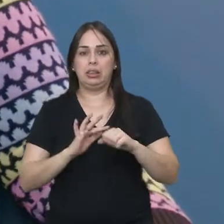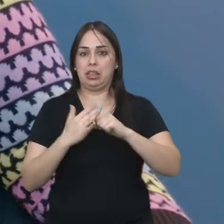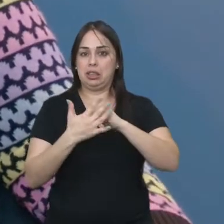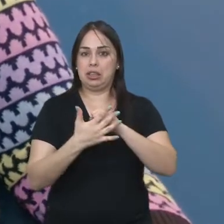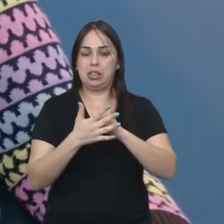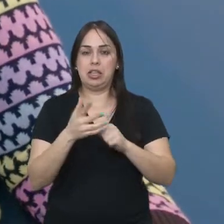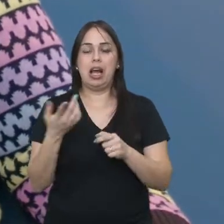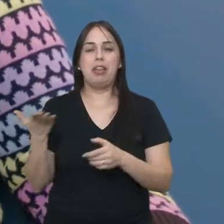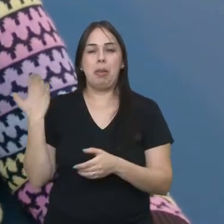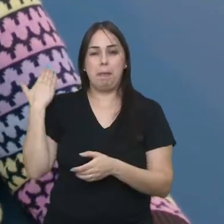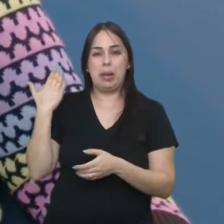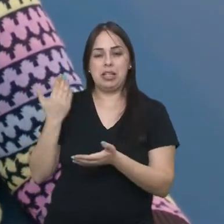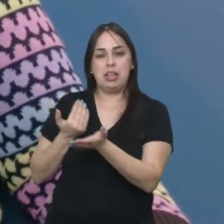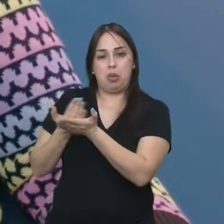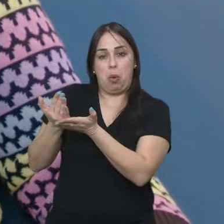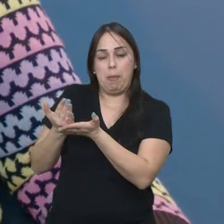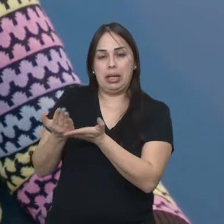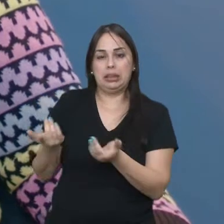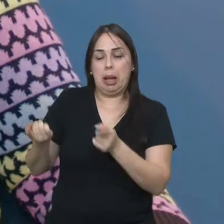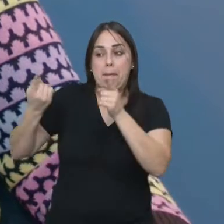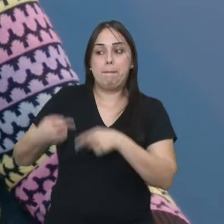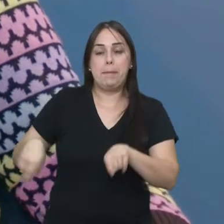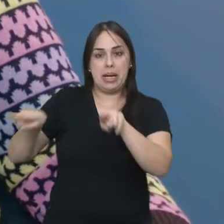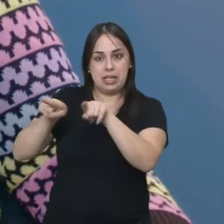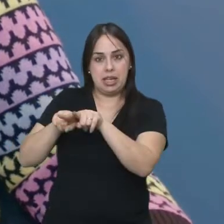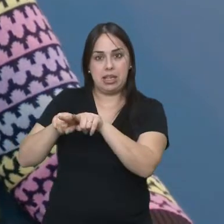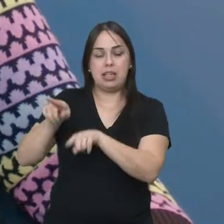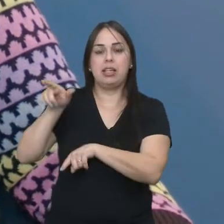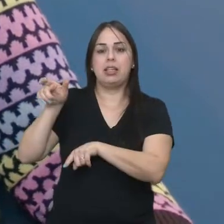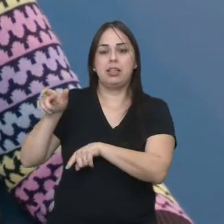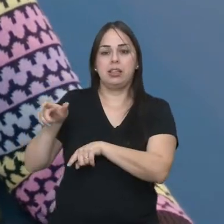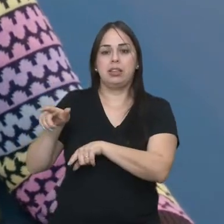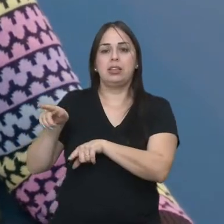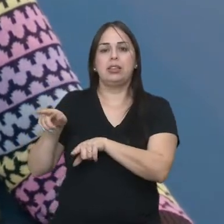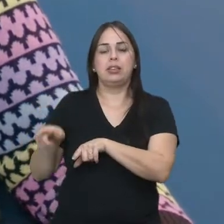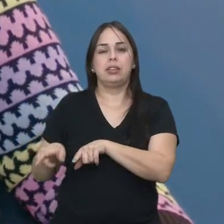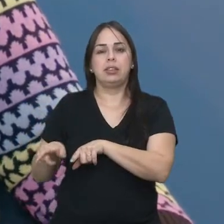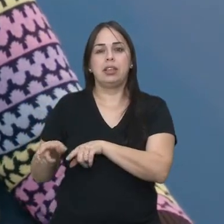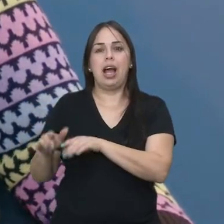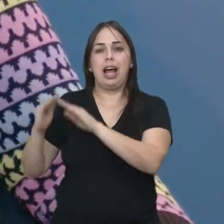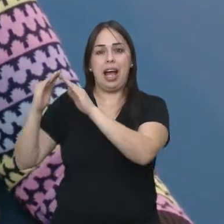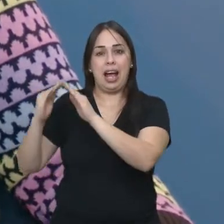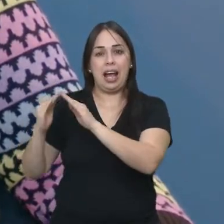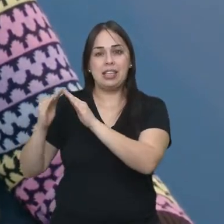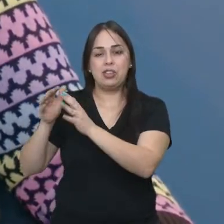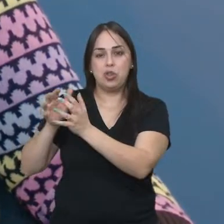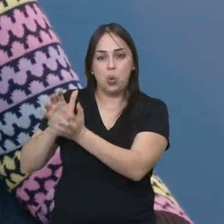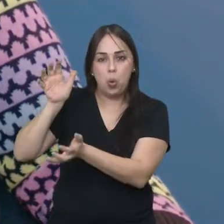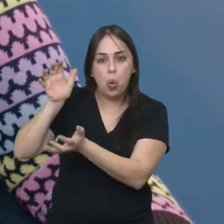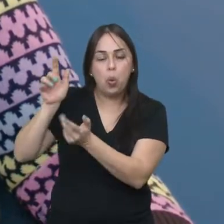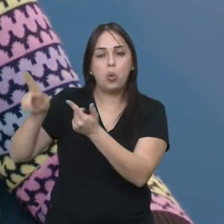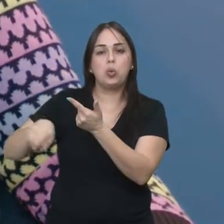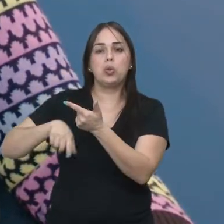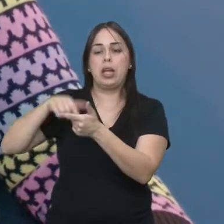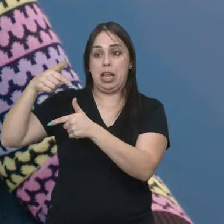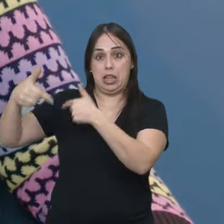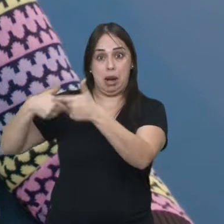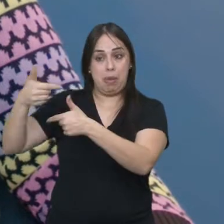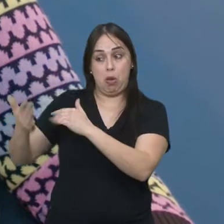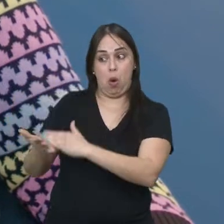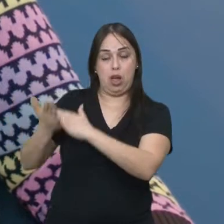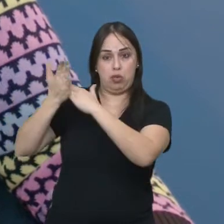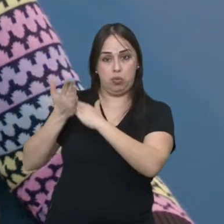vacinação de Covid, você teve parceiros no início da campanha, você teve o pessoal até muito mais, teve as casas do